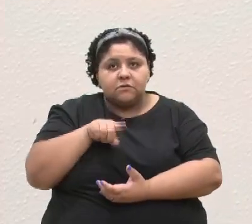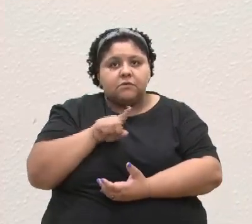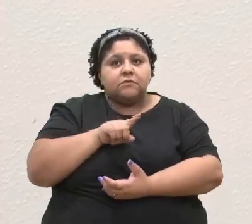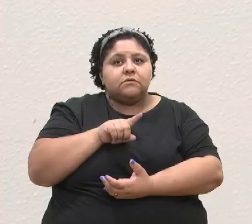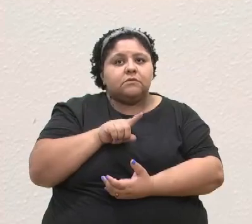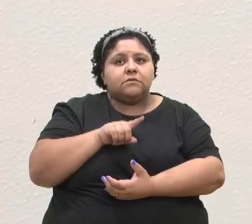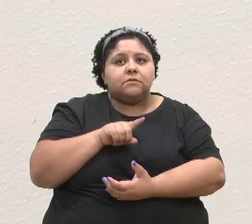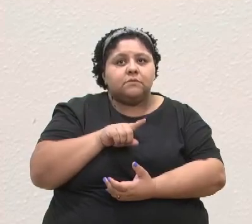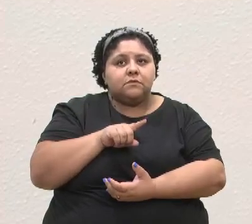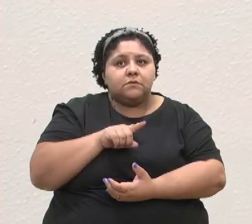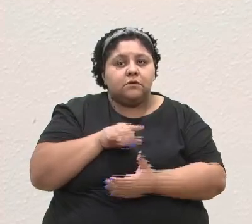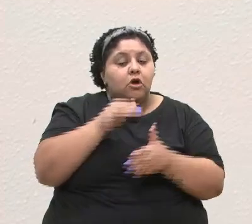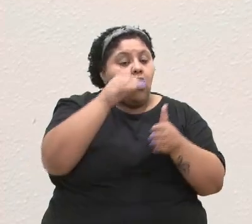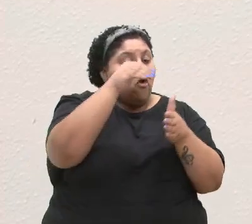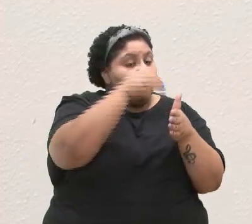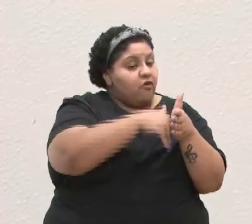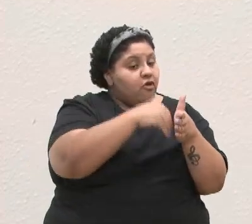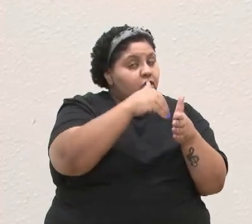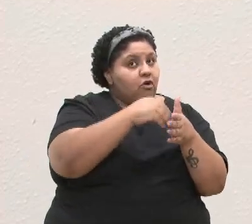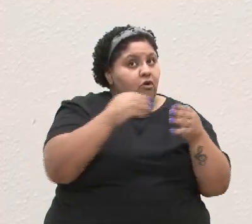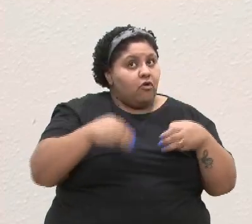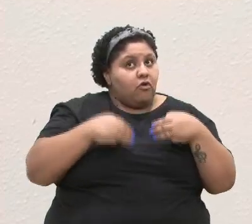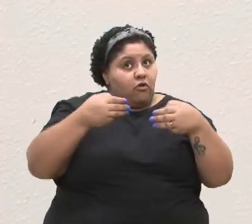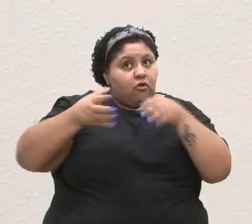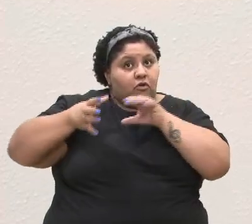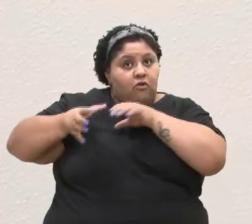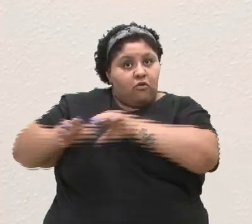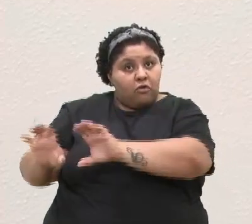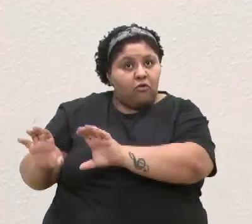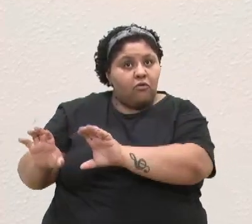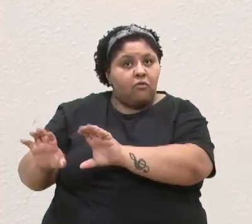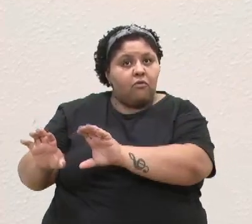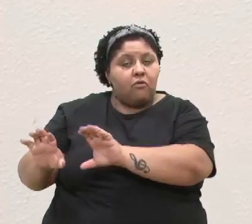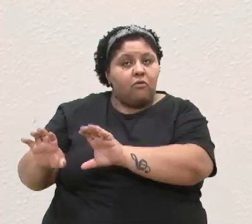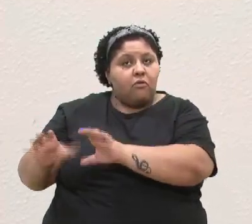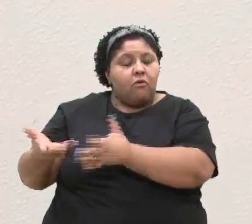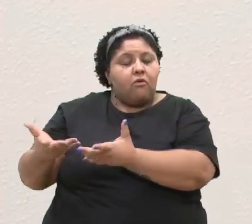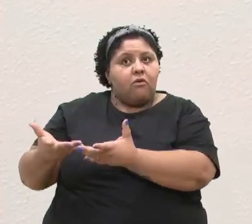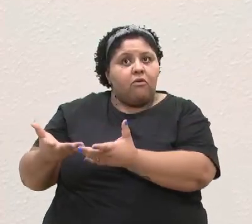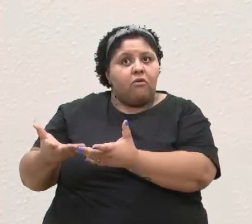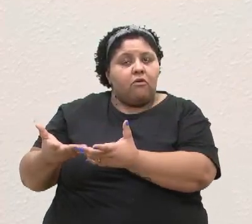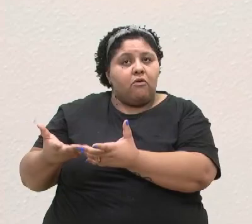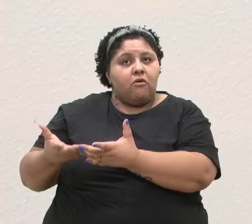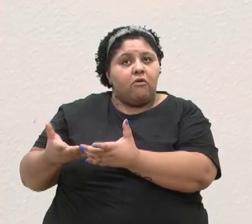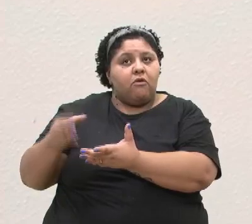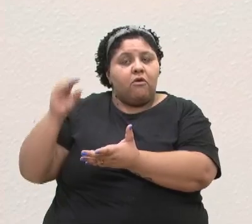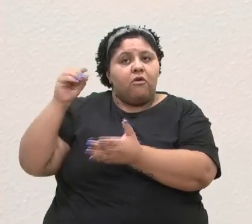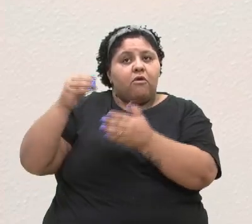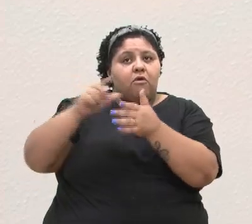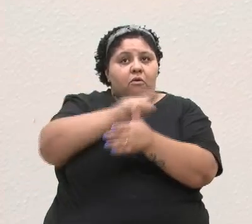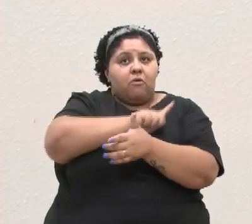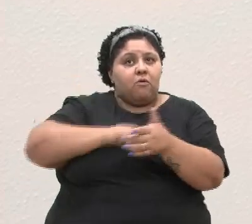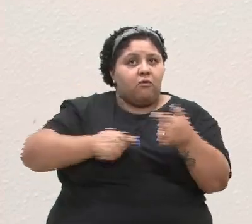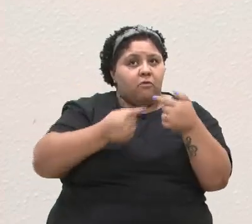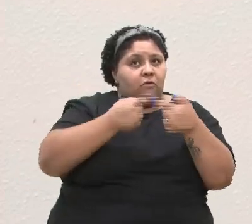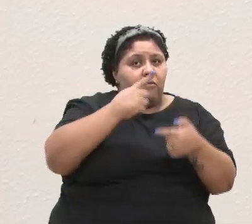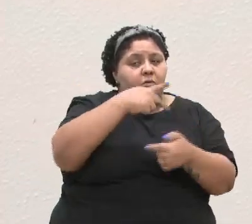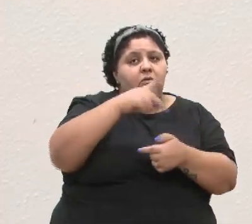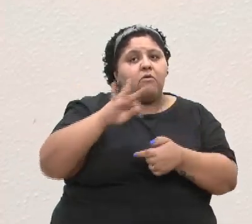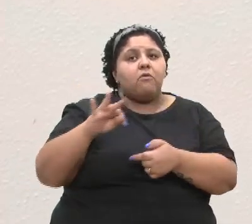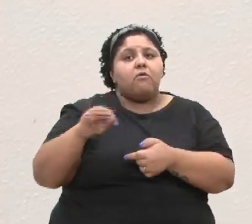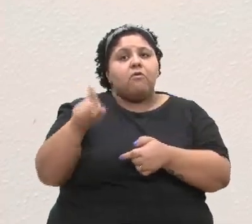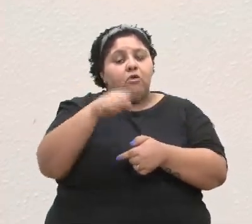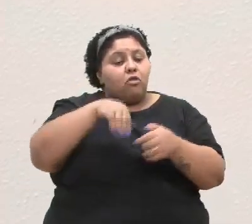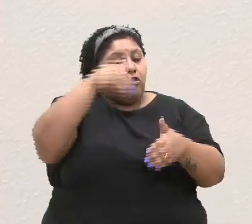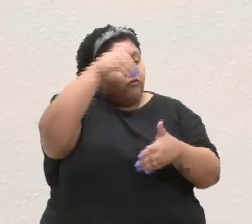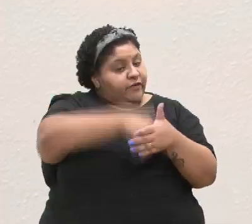ficássemos votando moção de repúdio e contrariedade contra o desgoverno do PT, vereador Cadore, nós ia estar votando, acho que